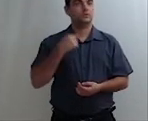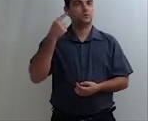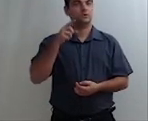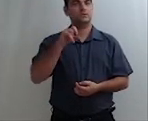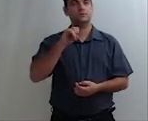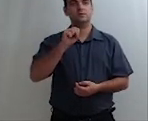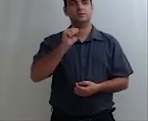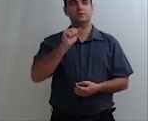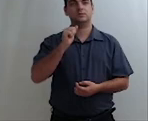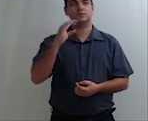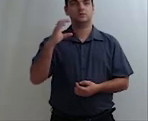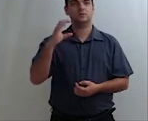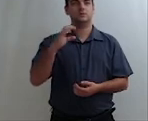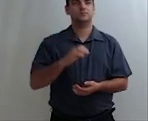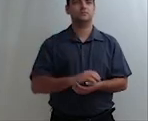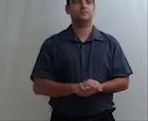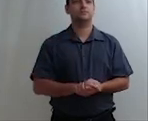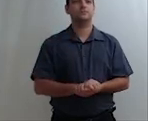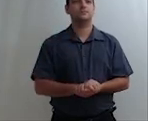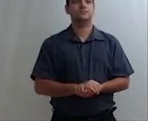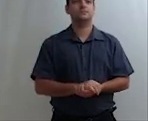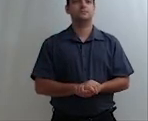Farias não